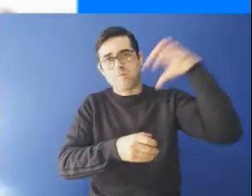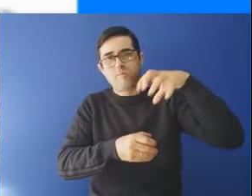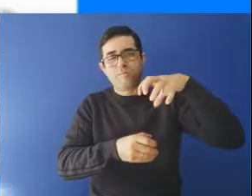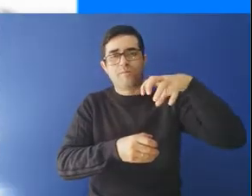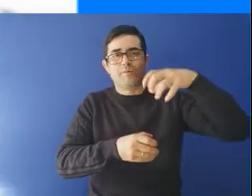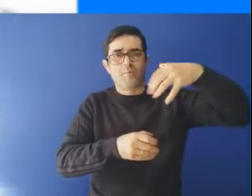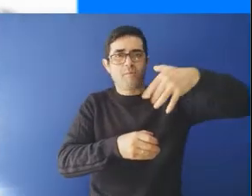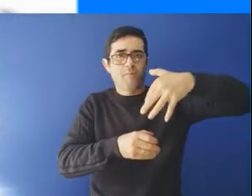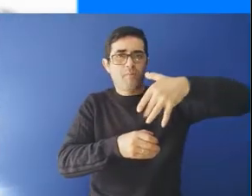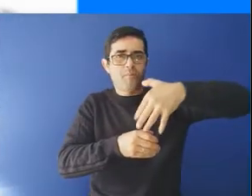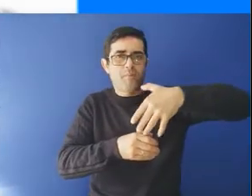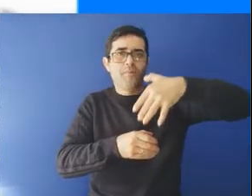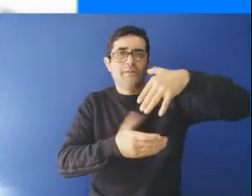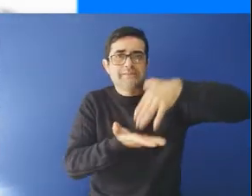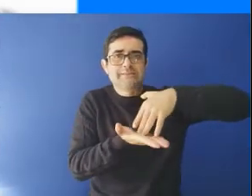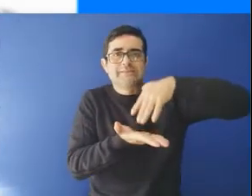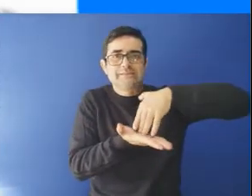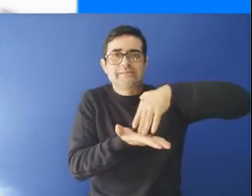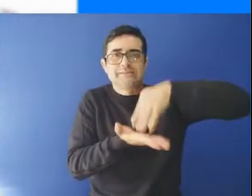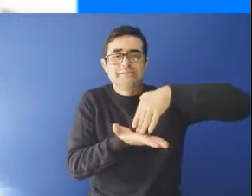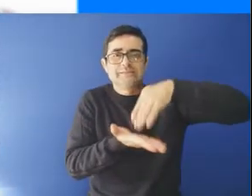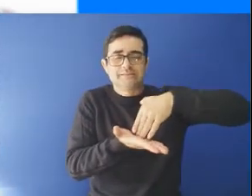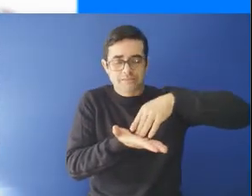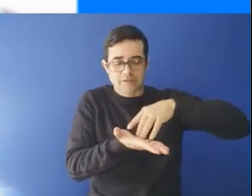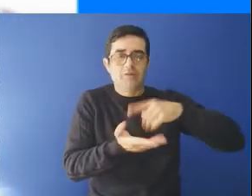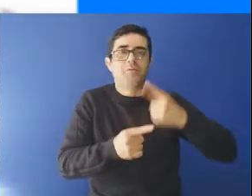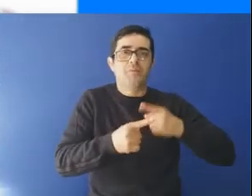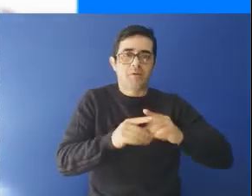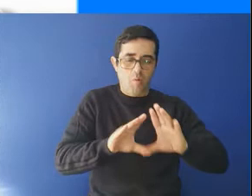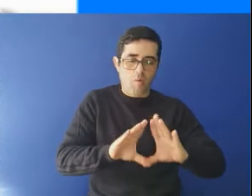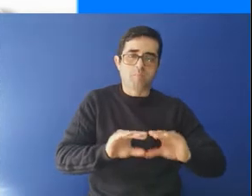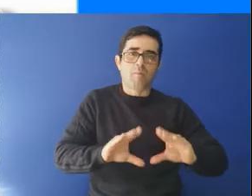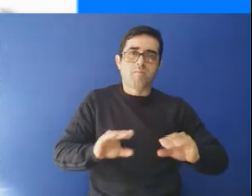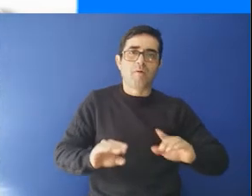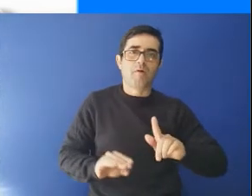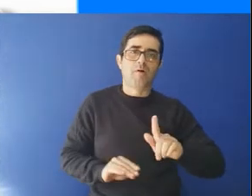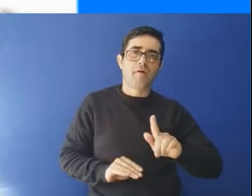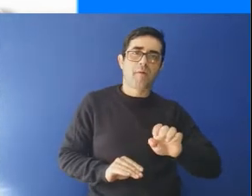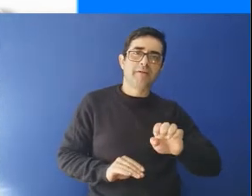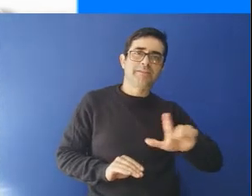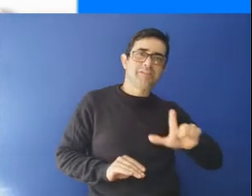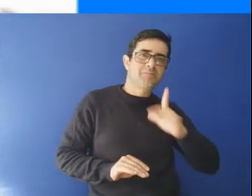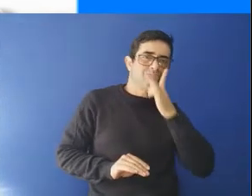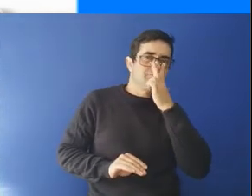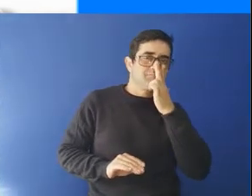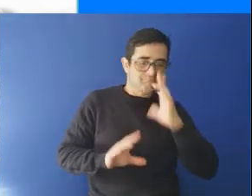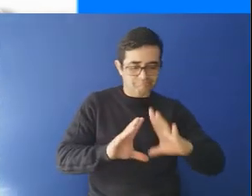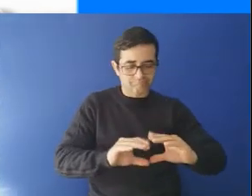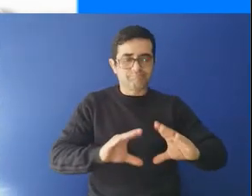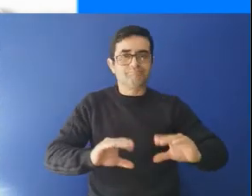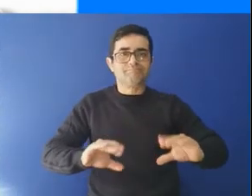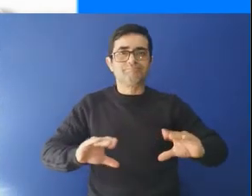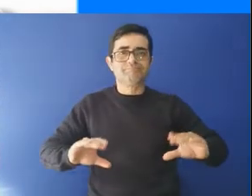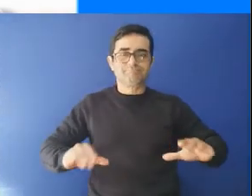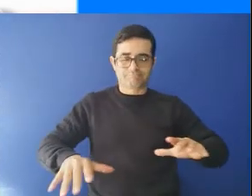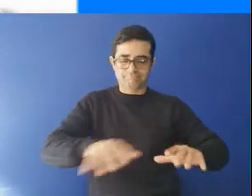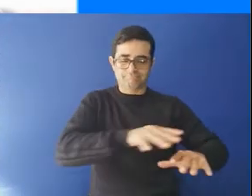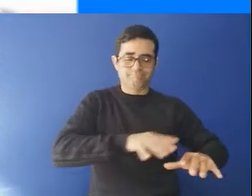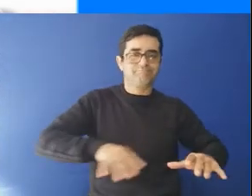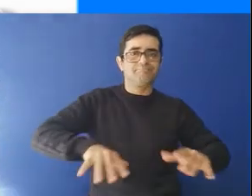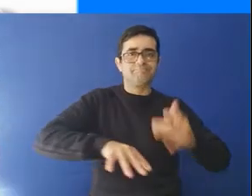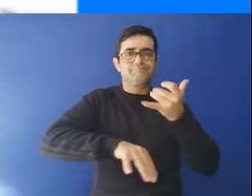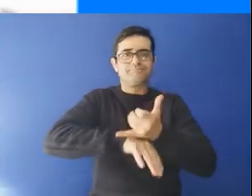formam um gel. Então, a exemplo, nós temos os óxidos de alumínio, óxido de ferro, que ao receber